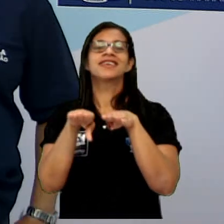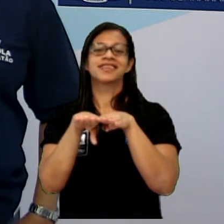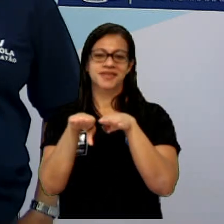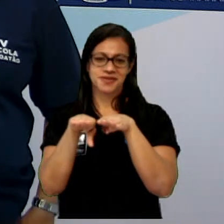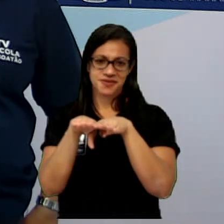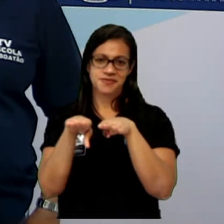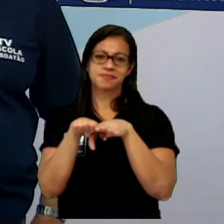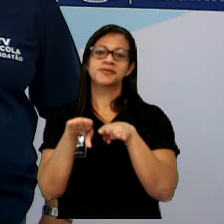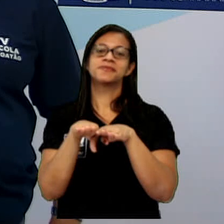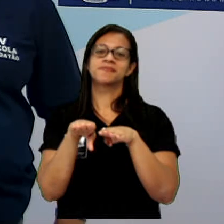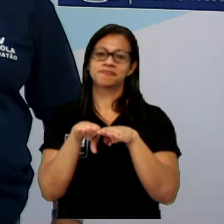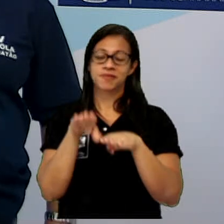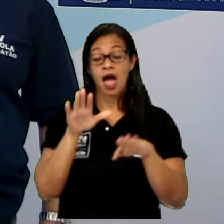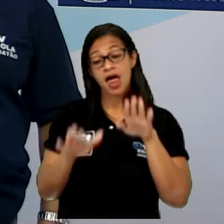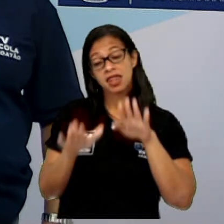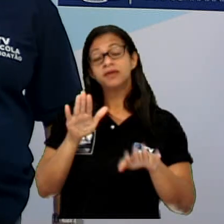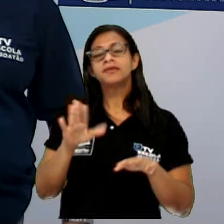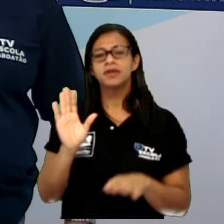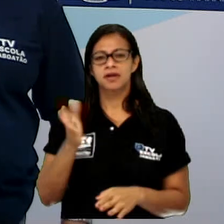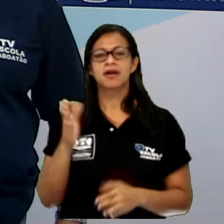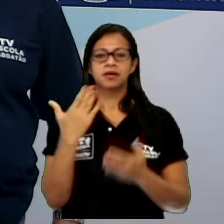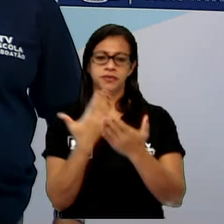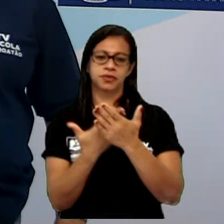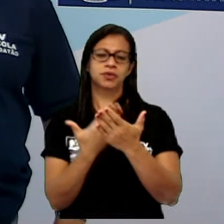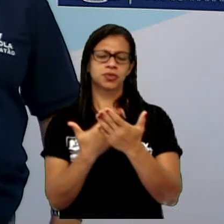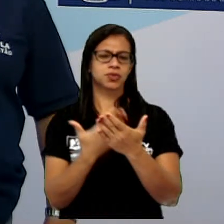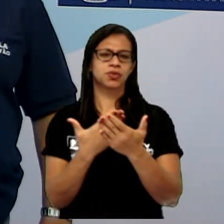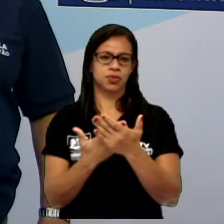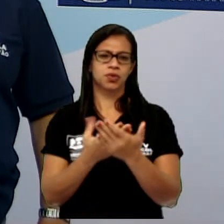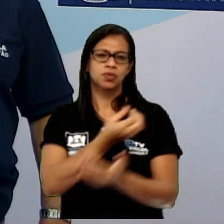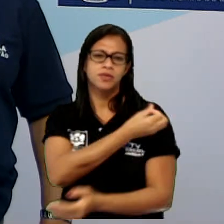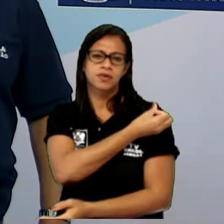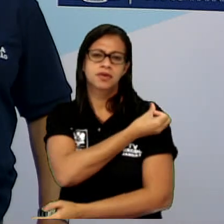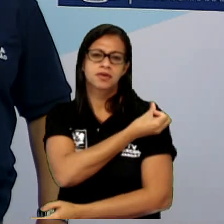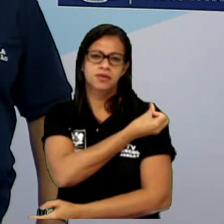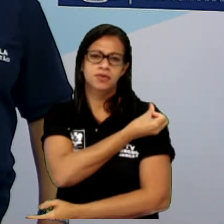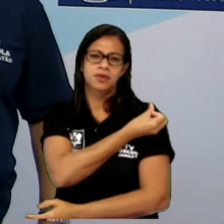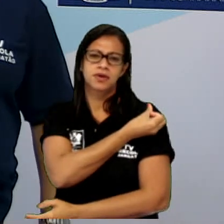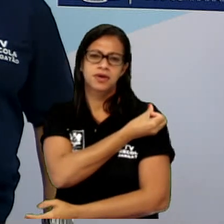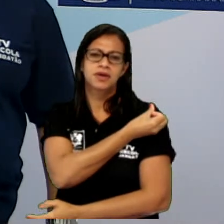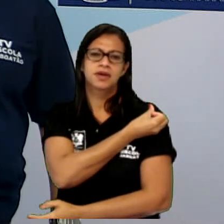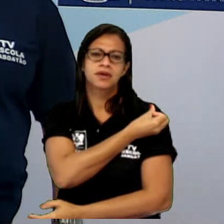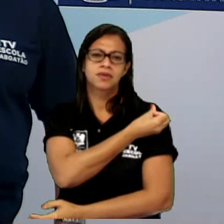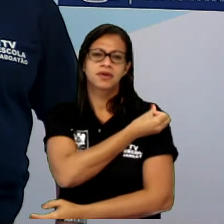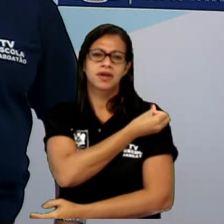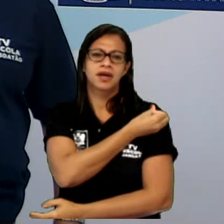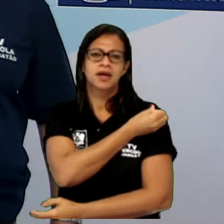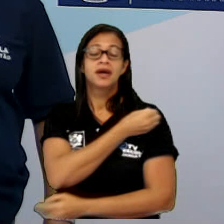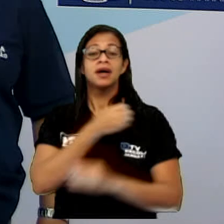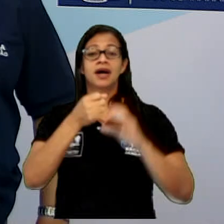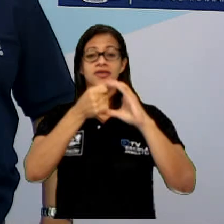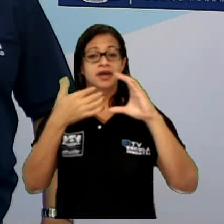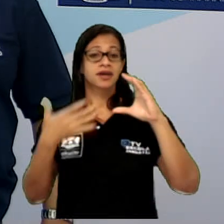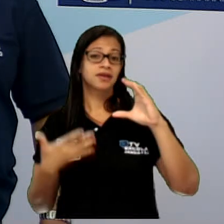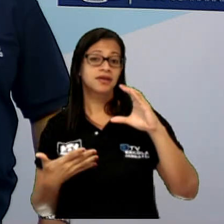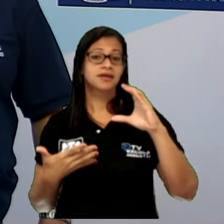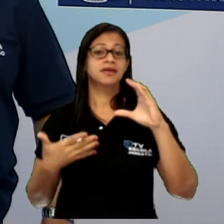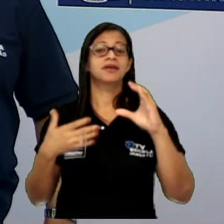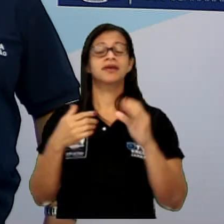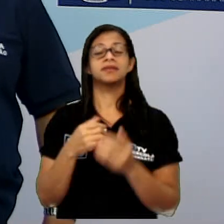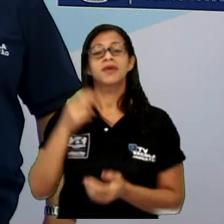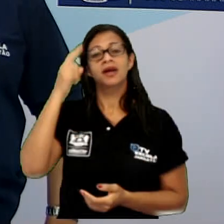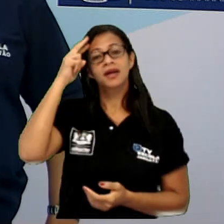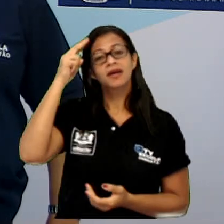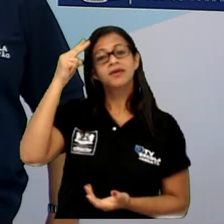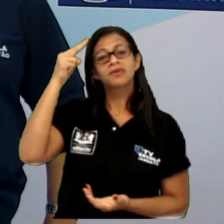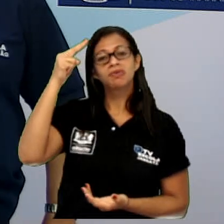ter estudado lá no sexto ano, né, a função, as características, o objetivo da história. Então, a